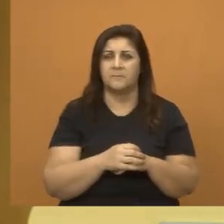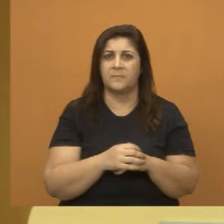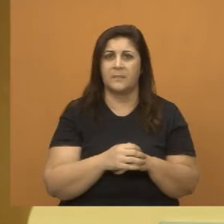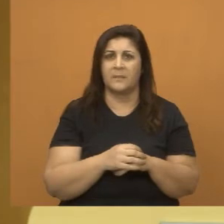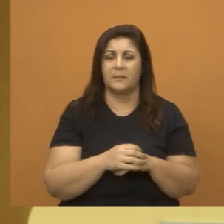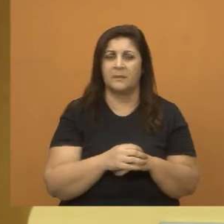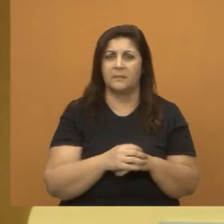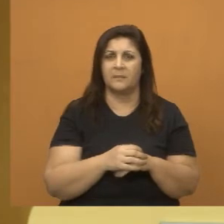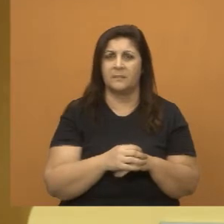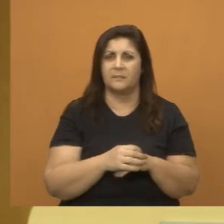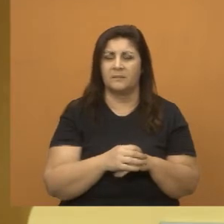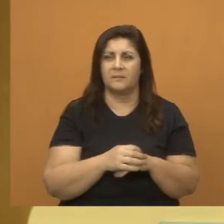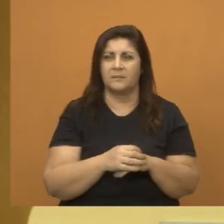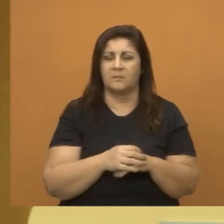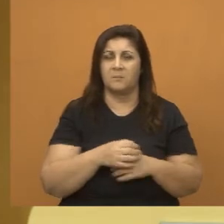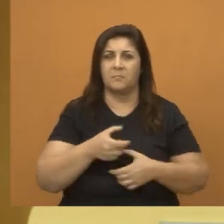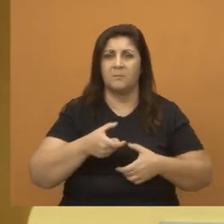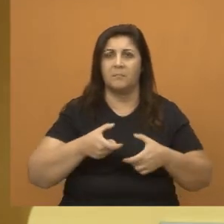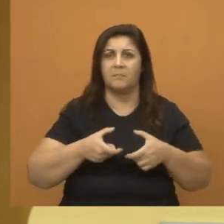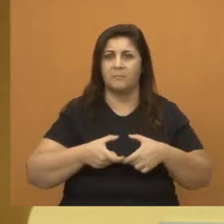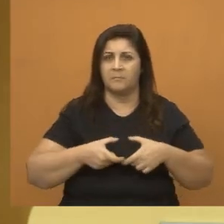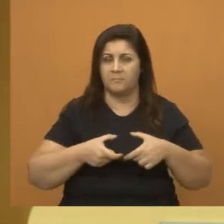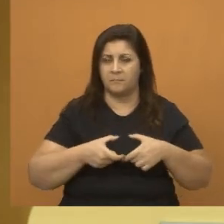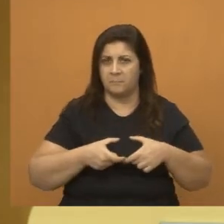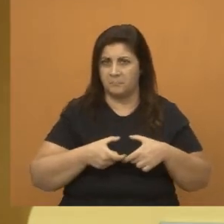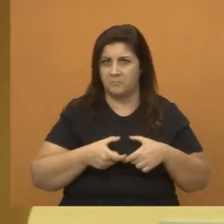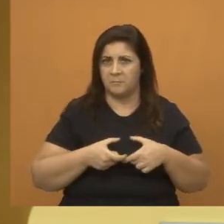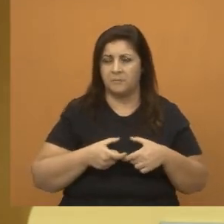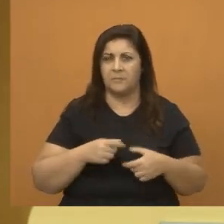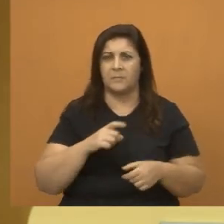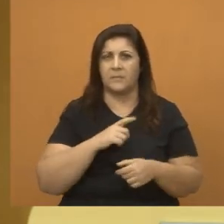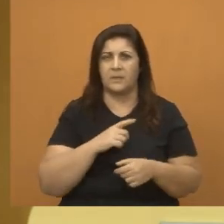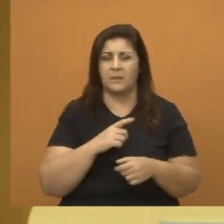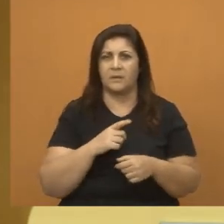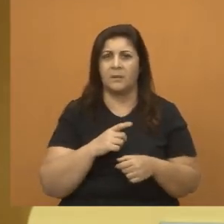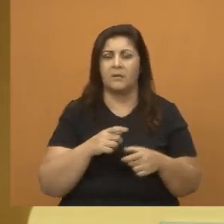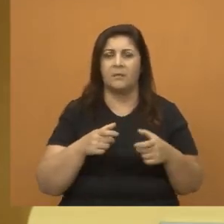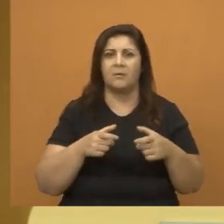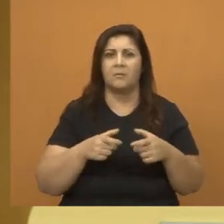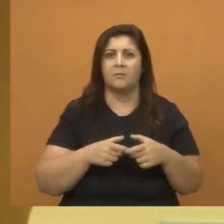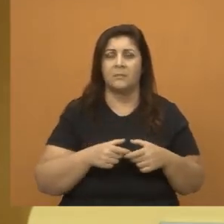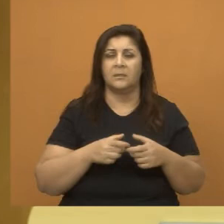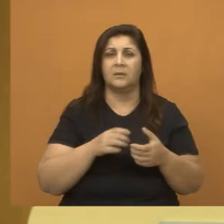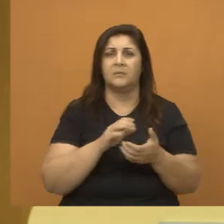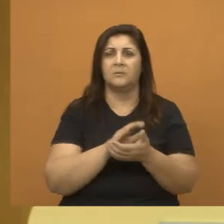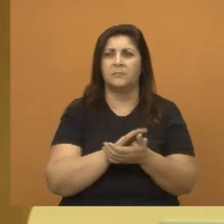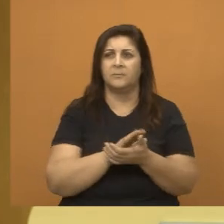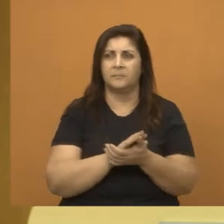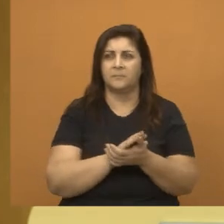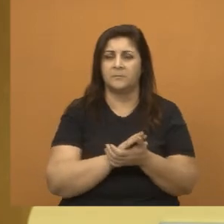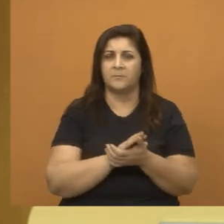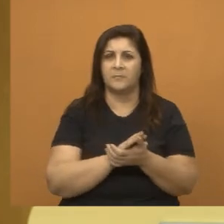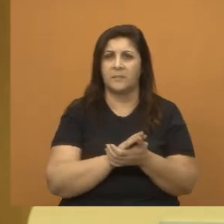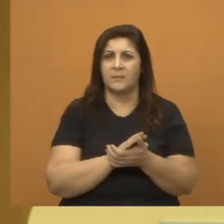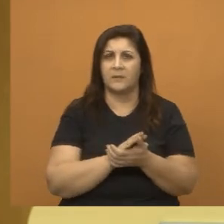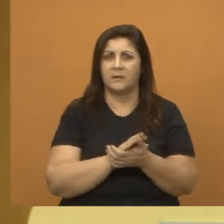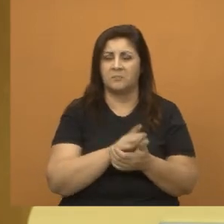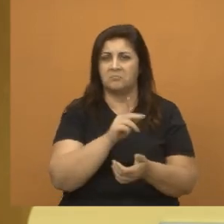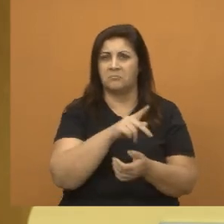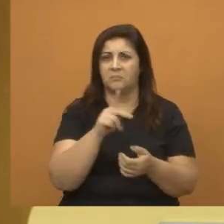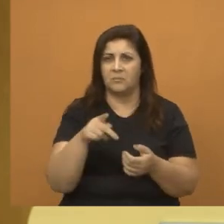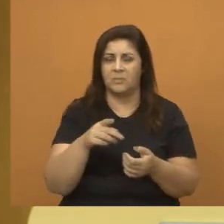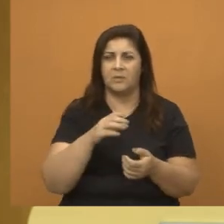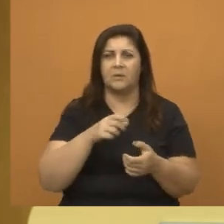de tiro de guerra medalhas militares sensíveis que possui medalha da ordem do mérito institui dos docentes medalha do